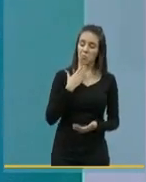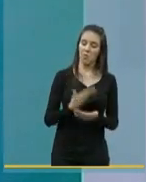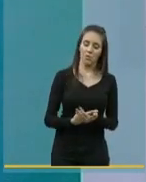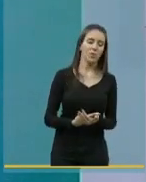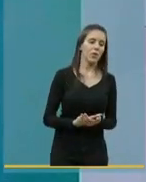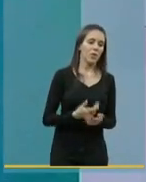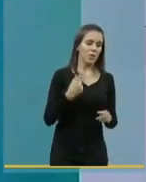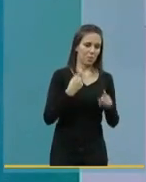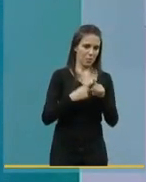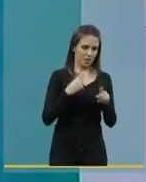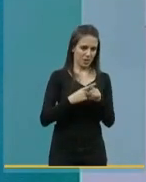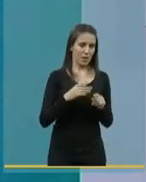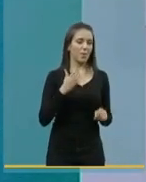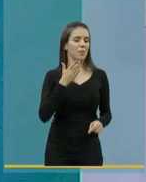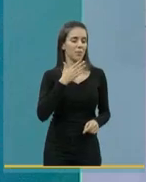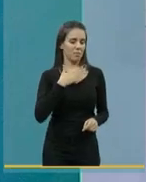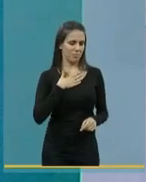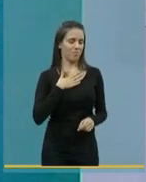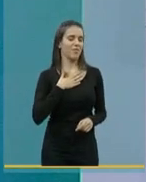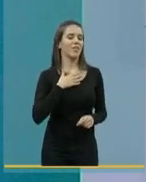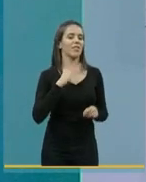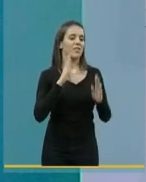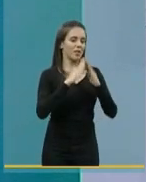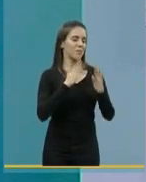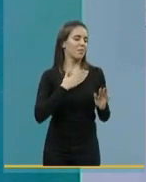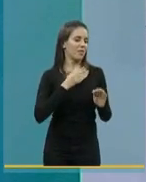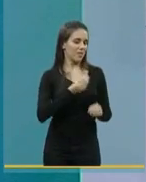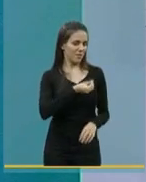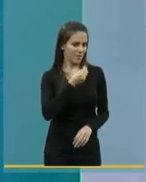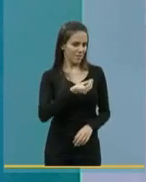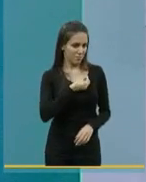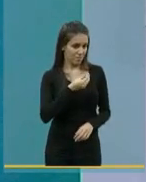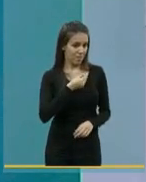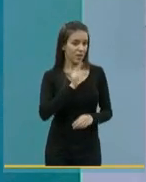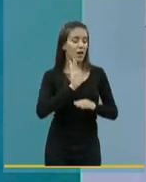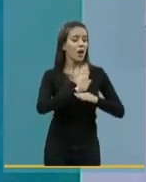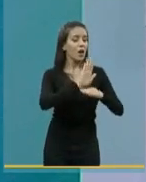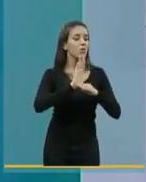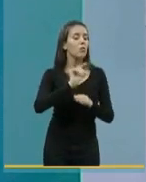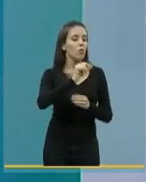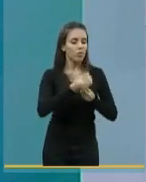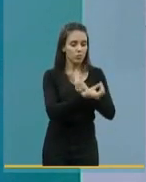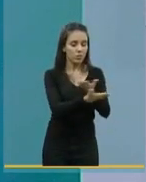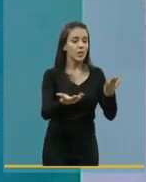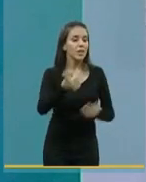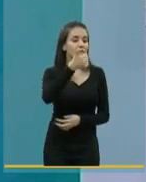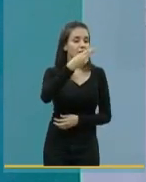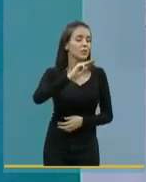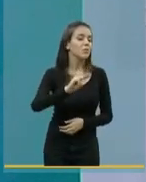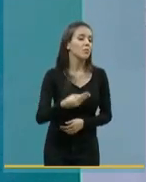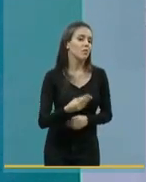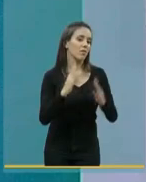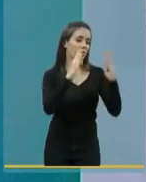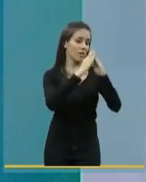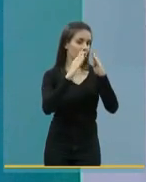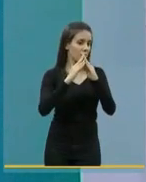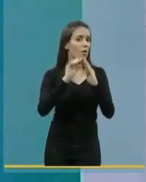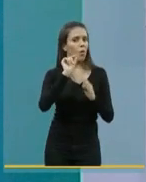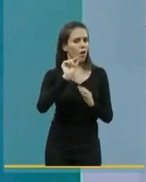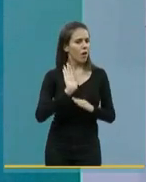programas como minha casa minha vida quase três milhões de moradias entregues fortalece a